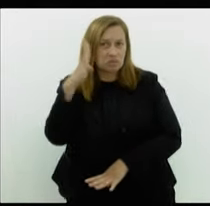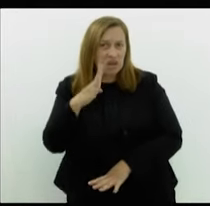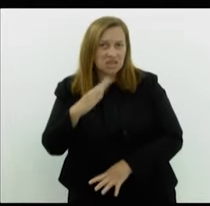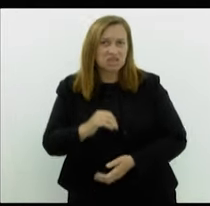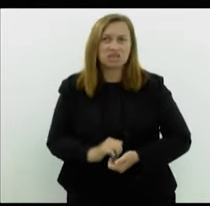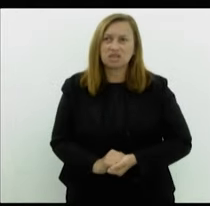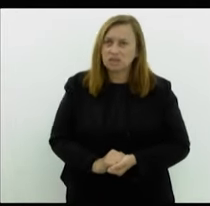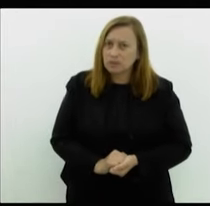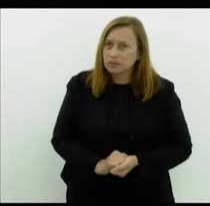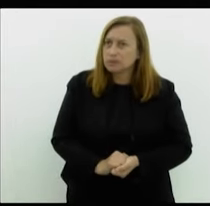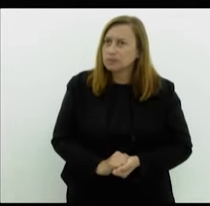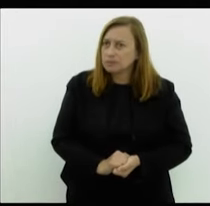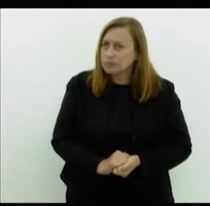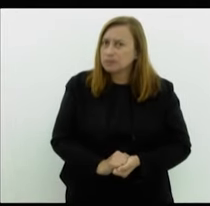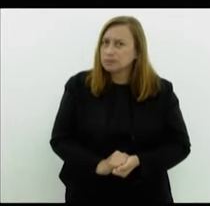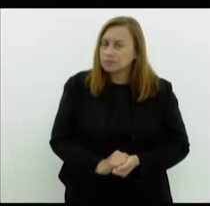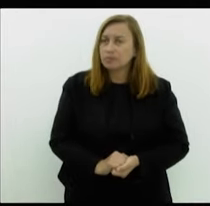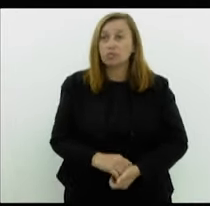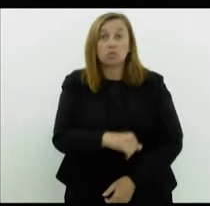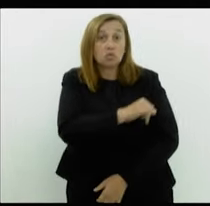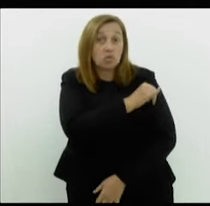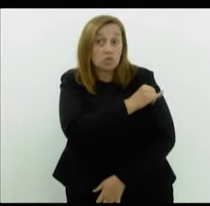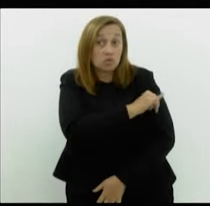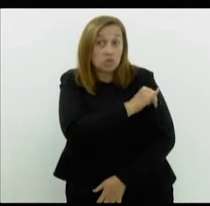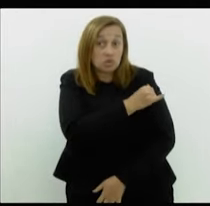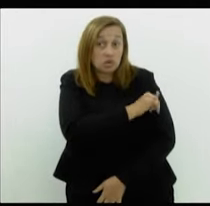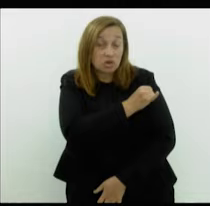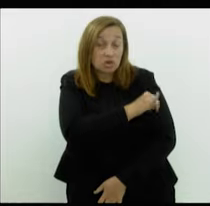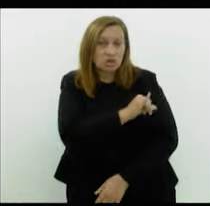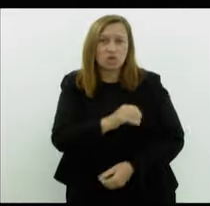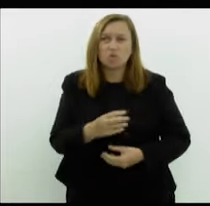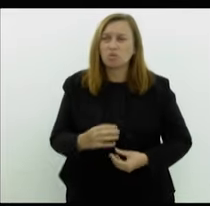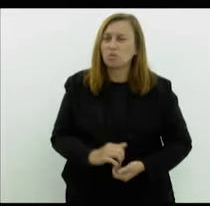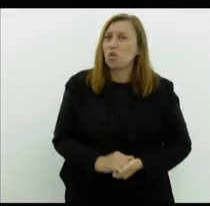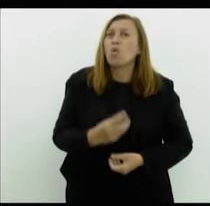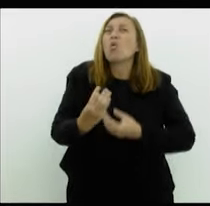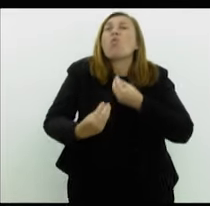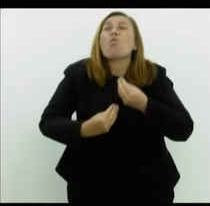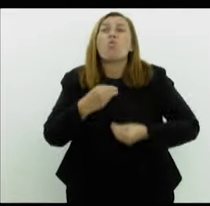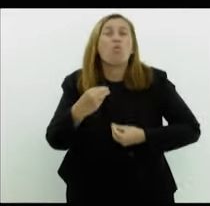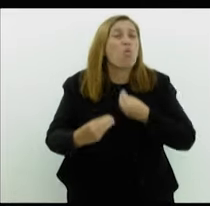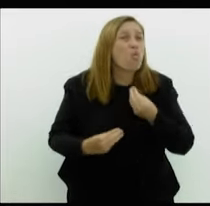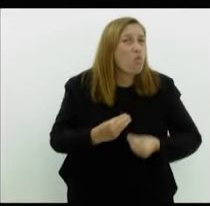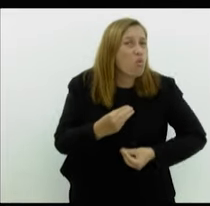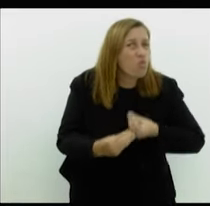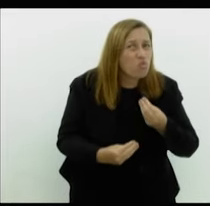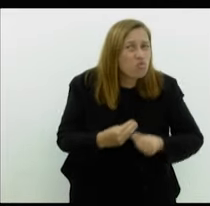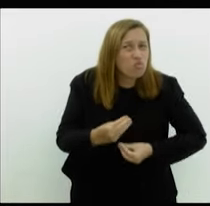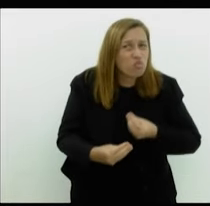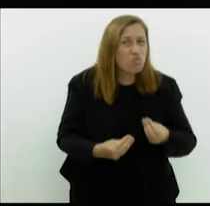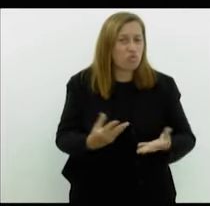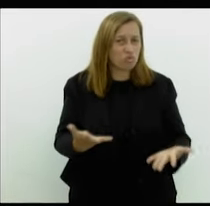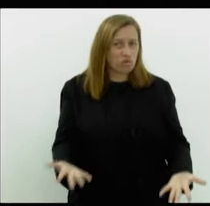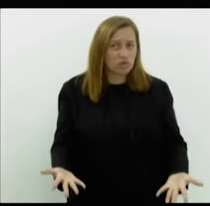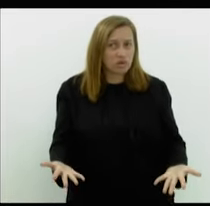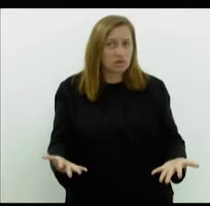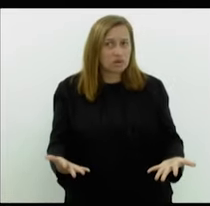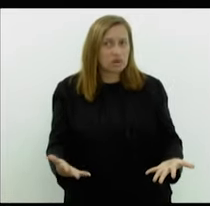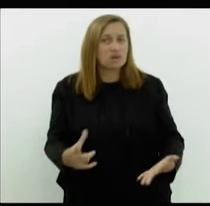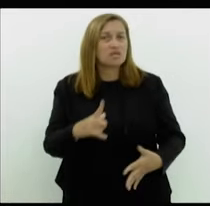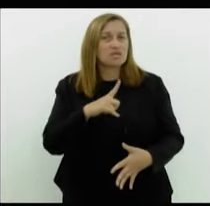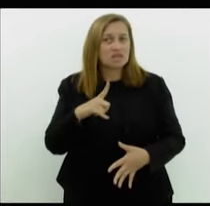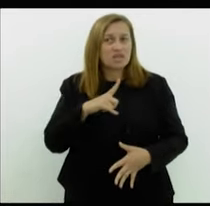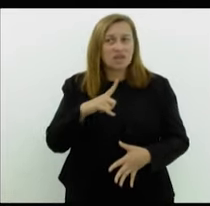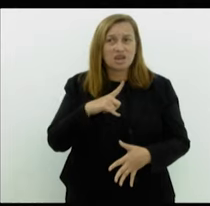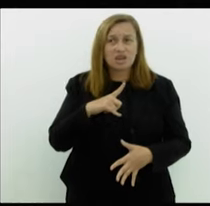a violência existente no Rio de Janeiro desta forma? Como ele se atreve a isto? Nós temos índices